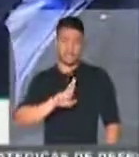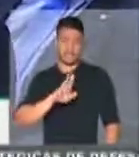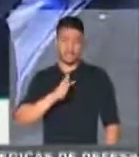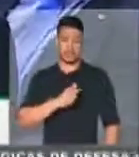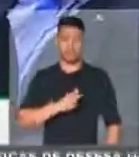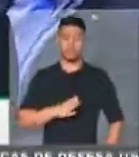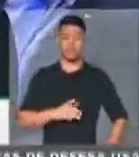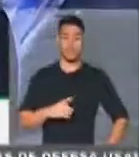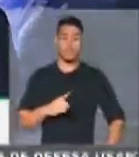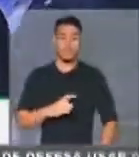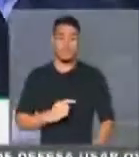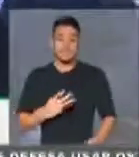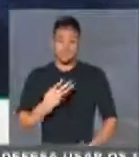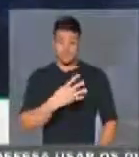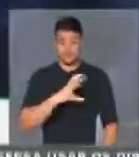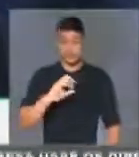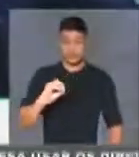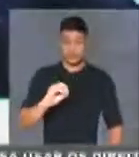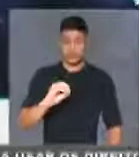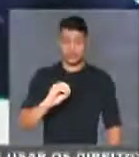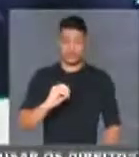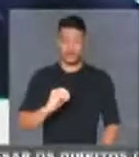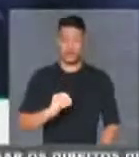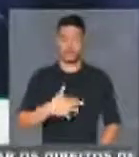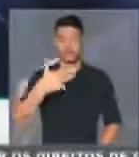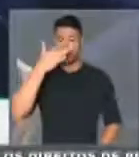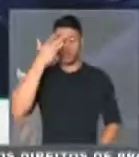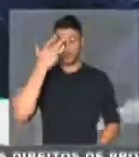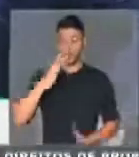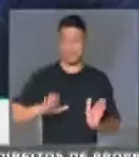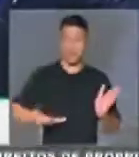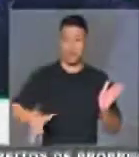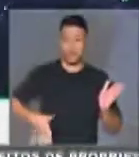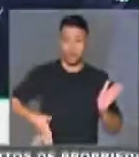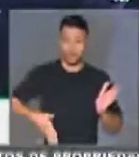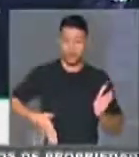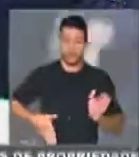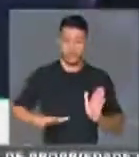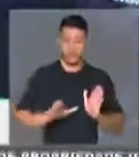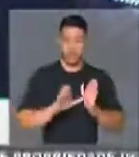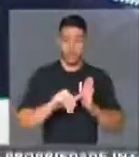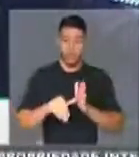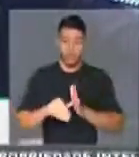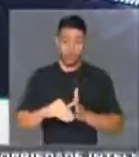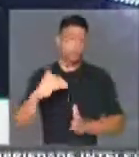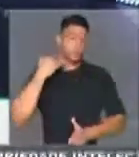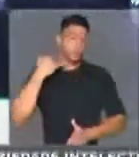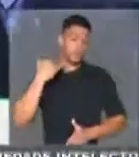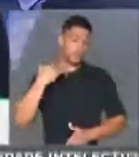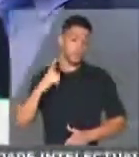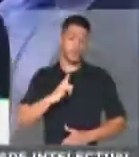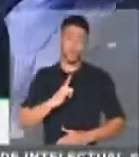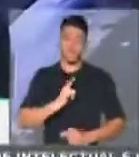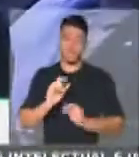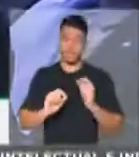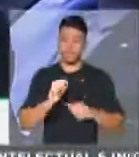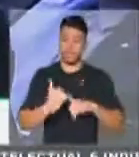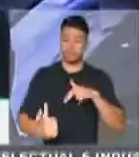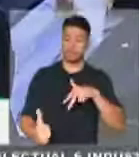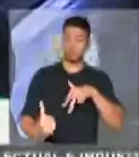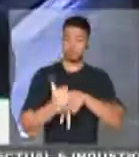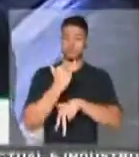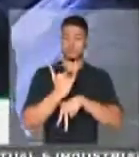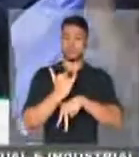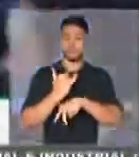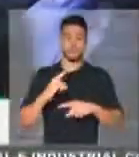bandidos em Milagres assaltando bancos fizeram vítimas e reféns essa família. E